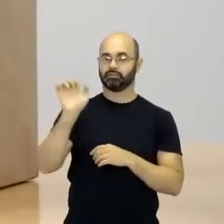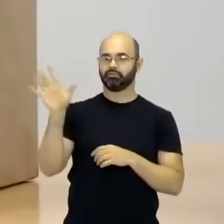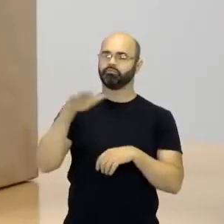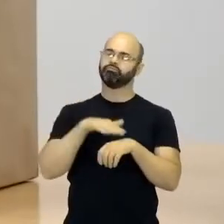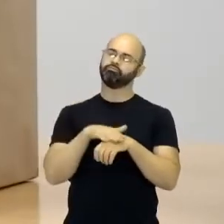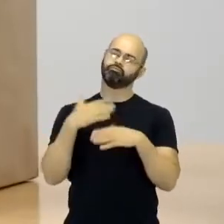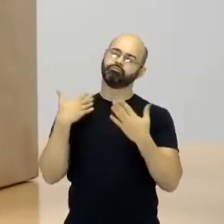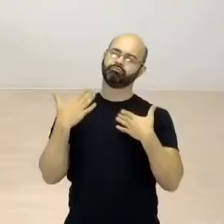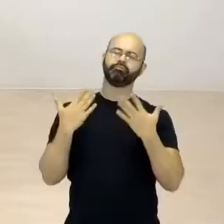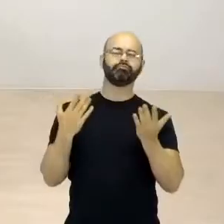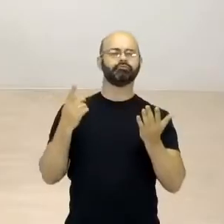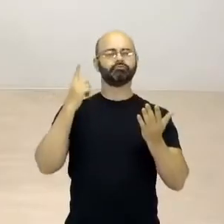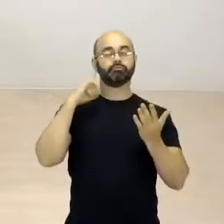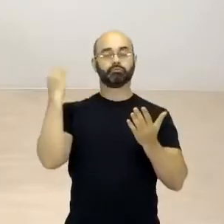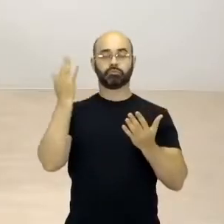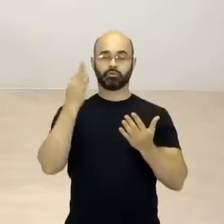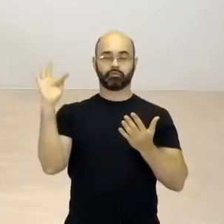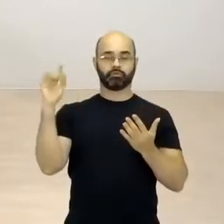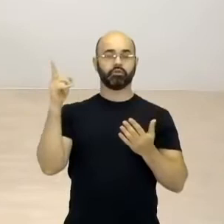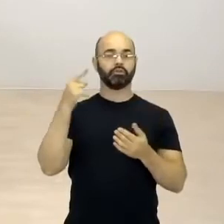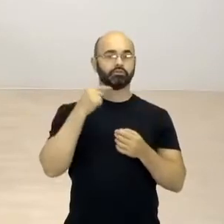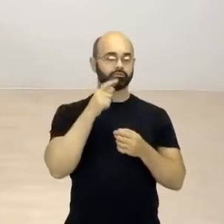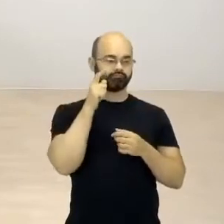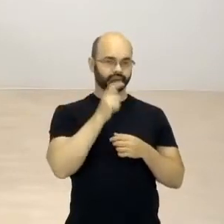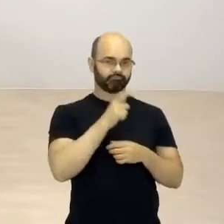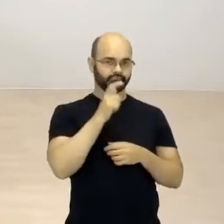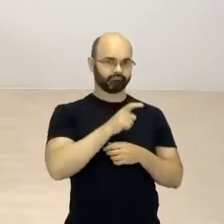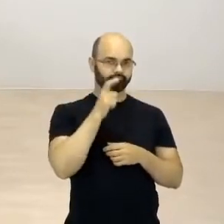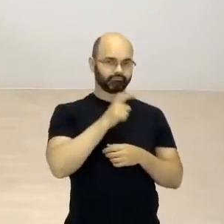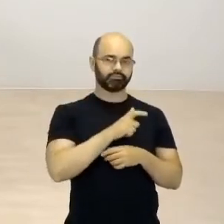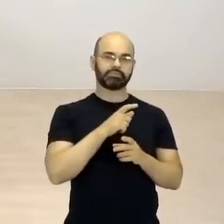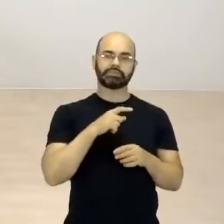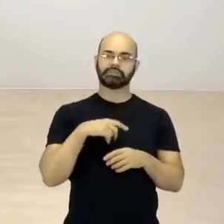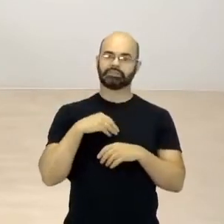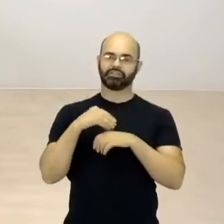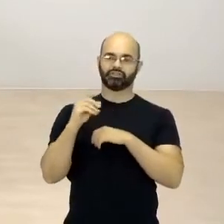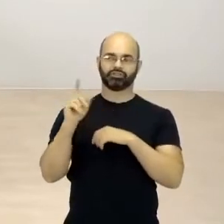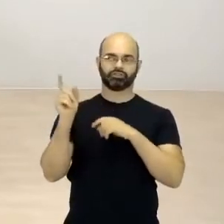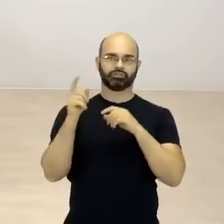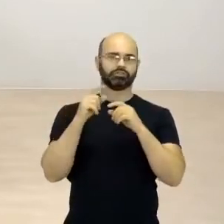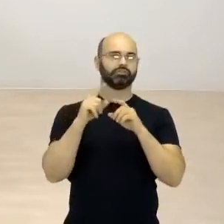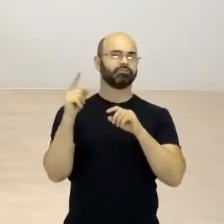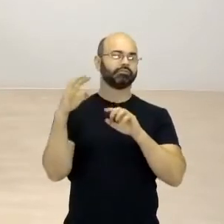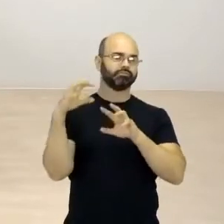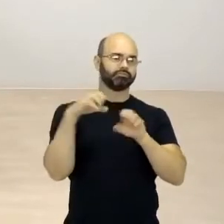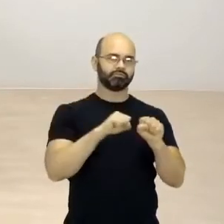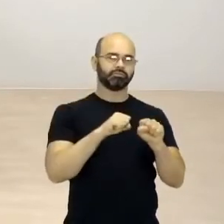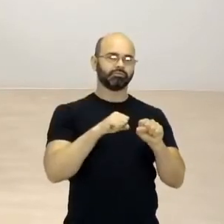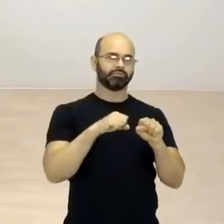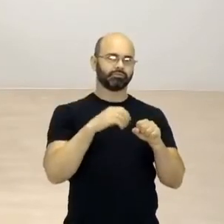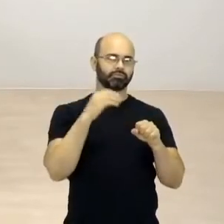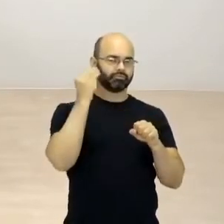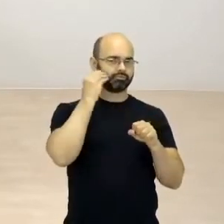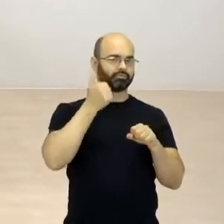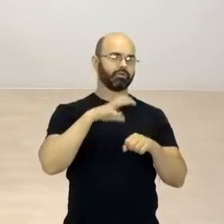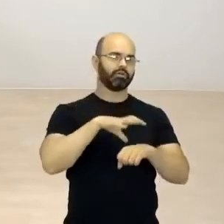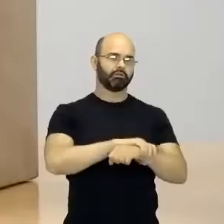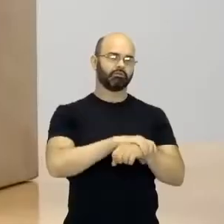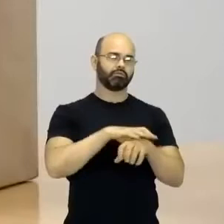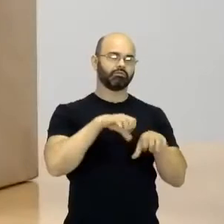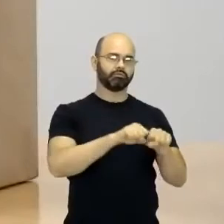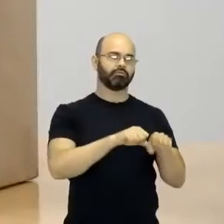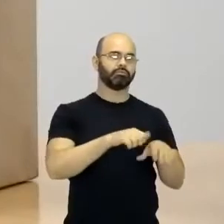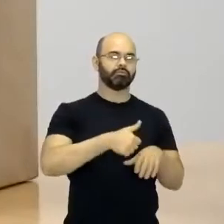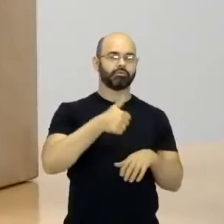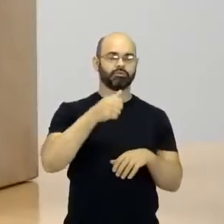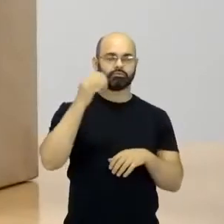Afonso, os franceses estão de olho no nosso território, então é melhor você tentar colonizar aquela terra. Aí, voltando lá no nosso